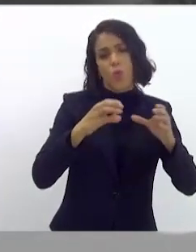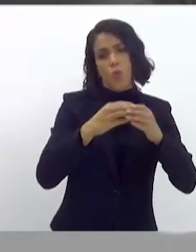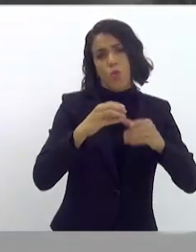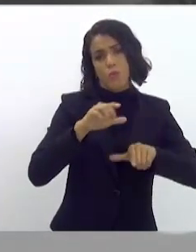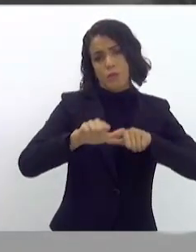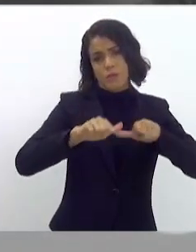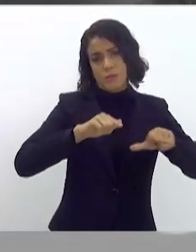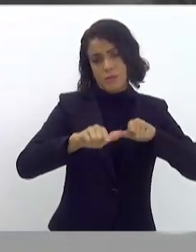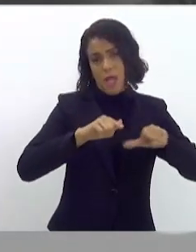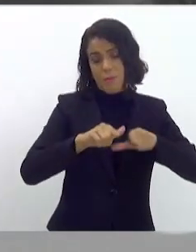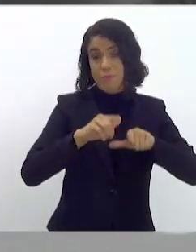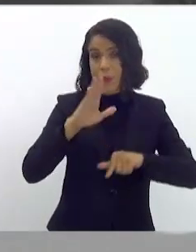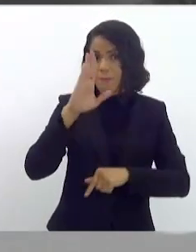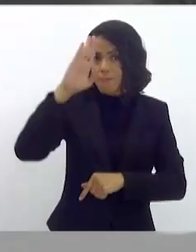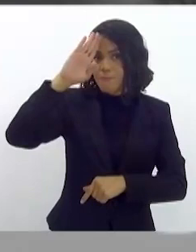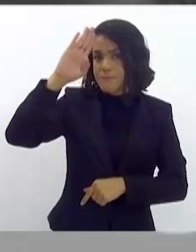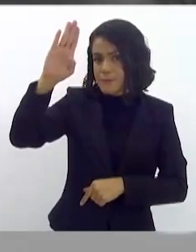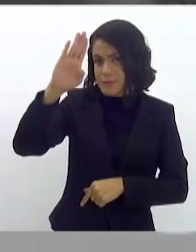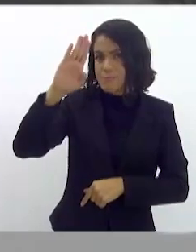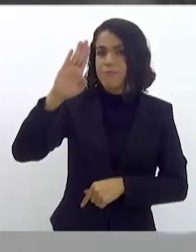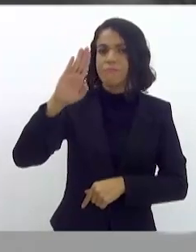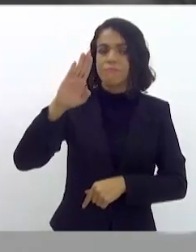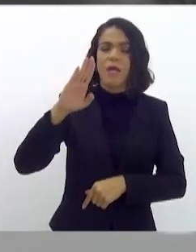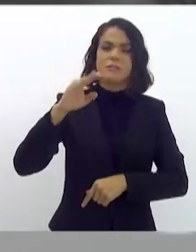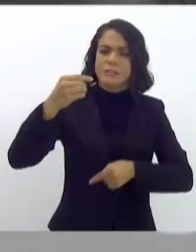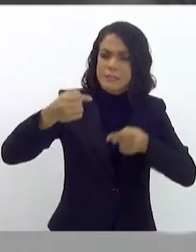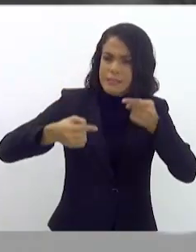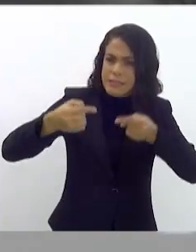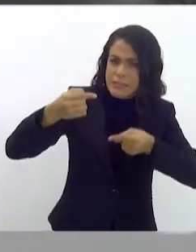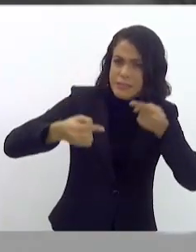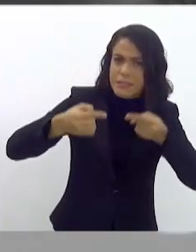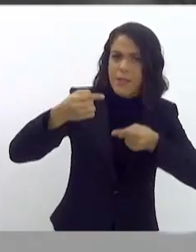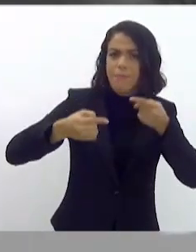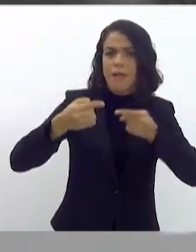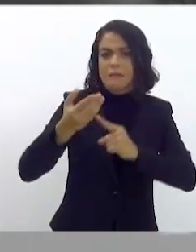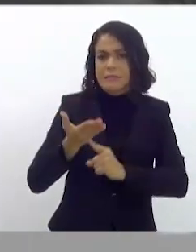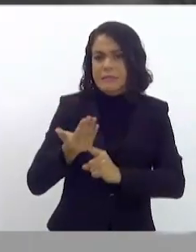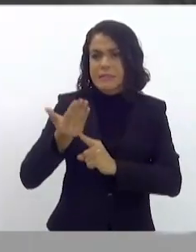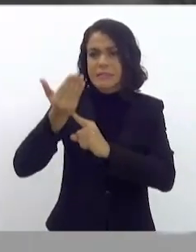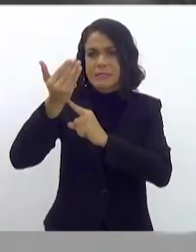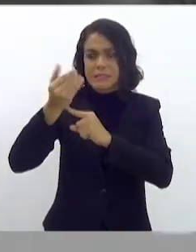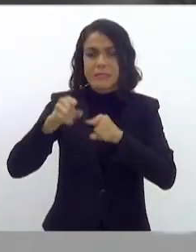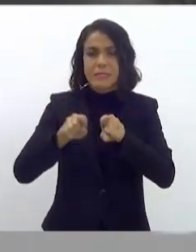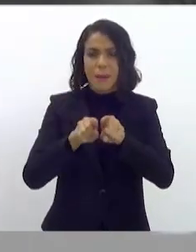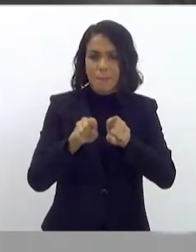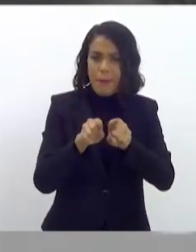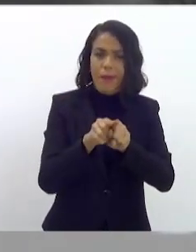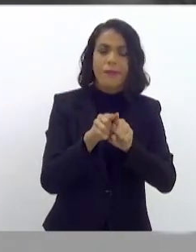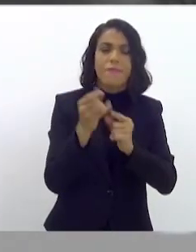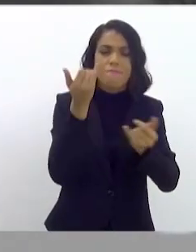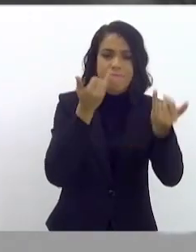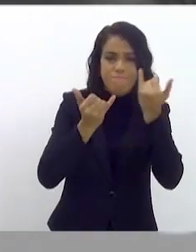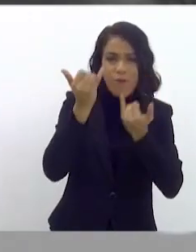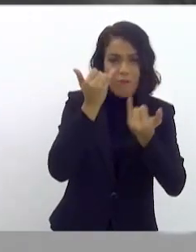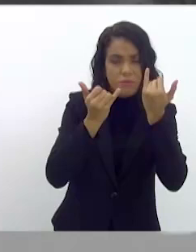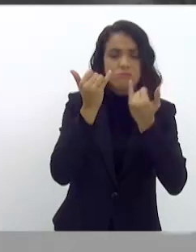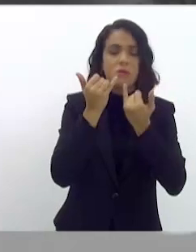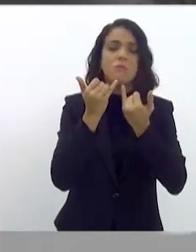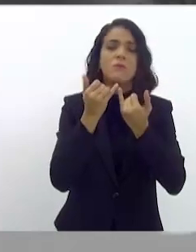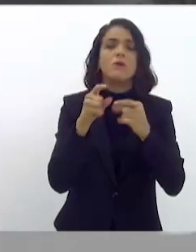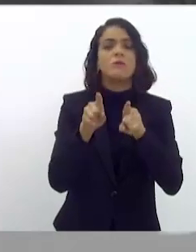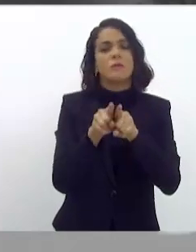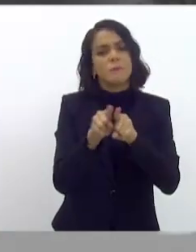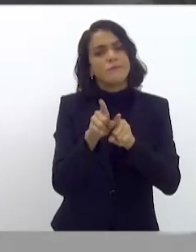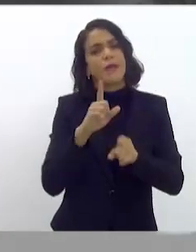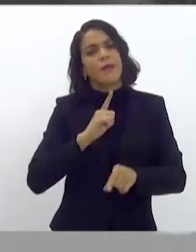uma das principais fóruns que debate o tema da tecnologia e dados no nosso país, compreende